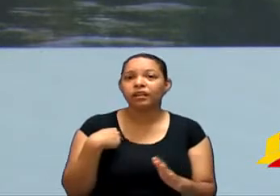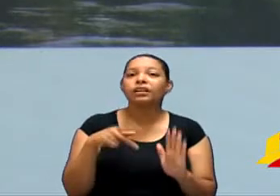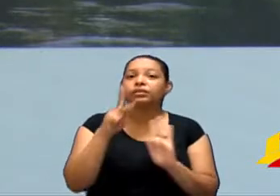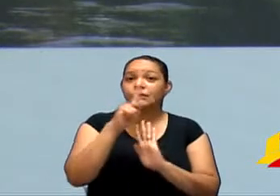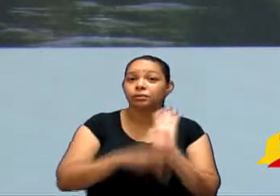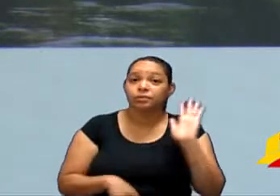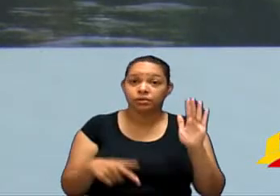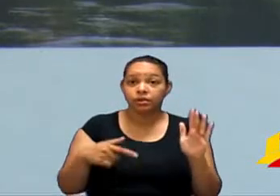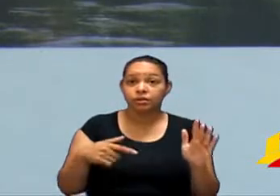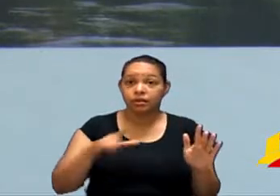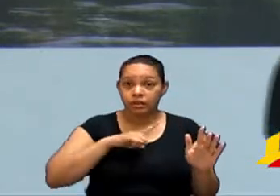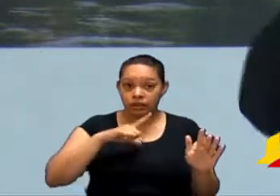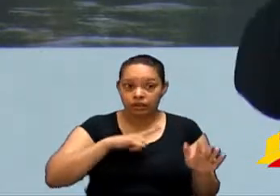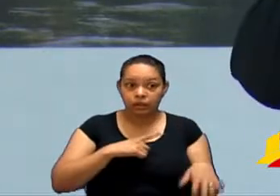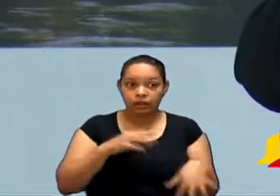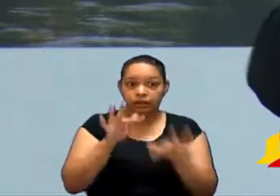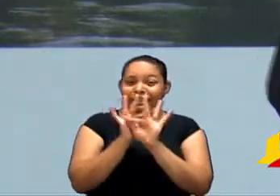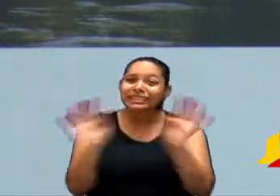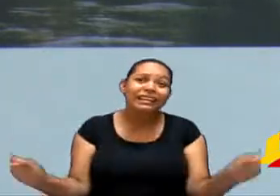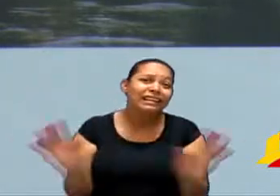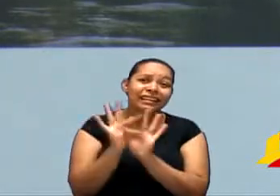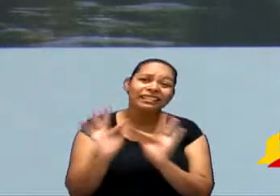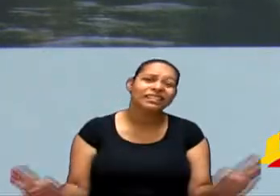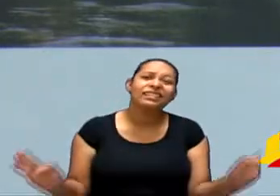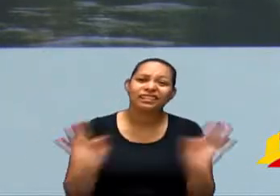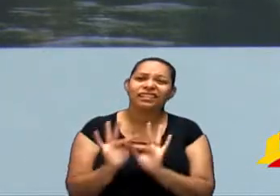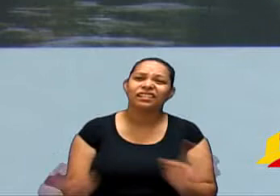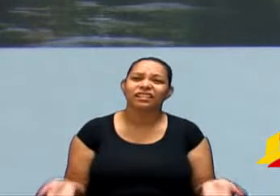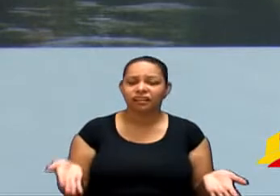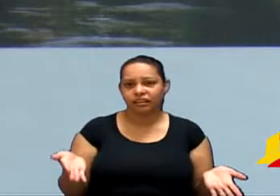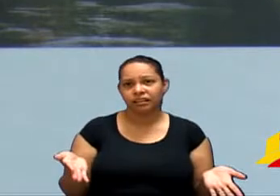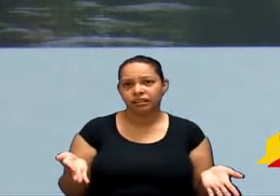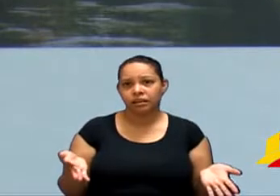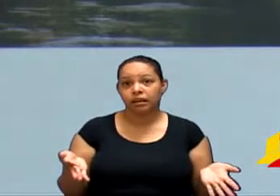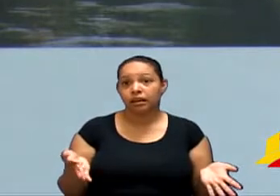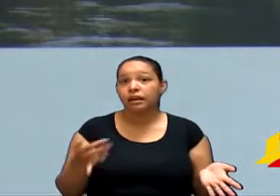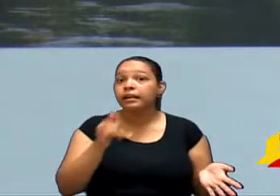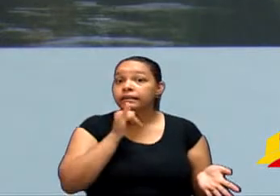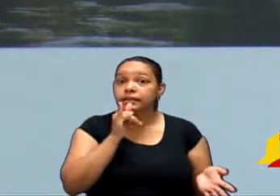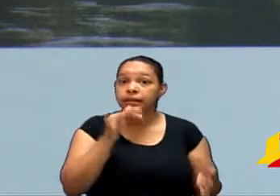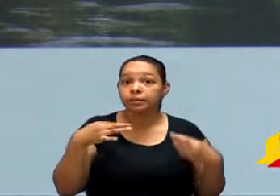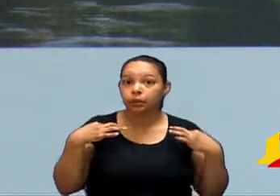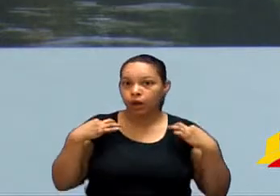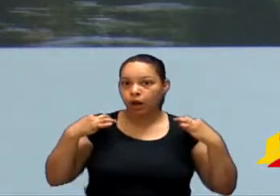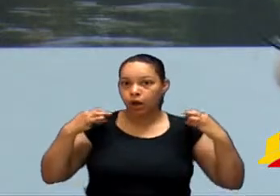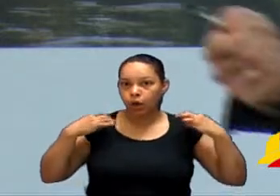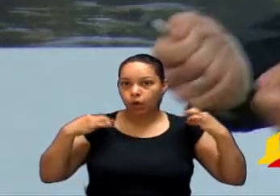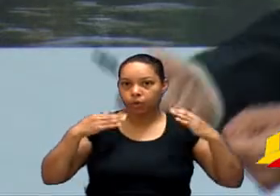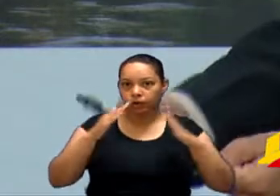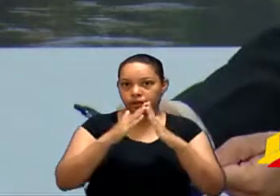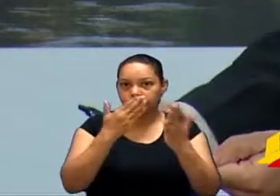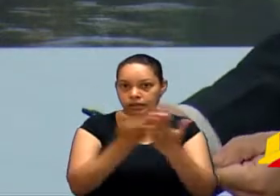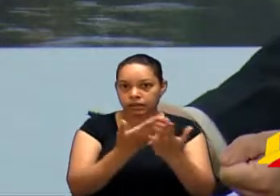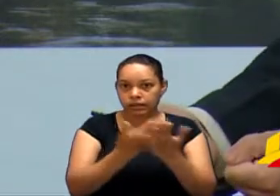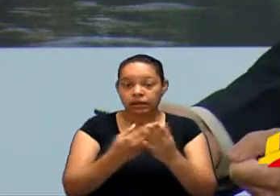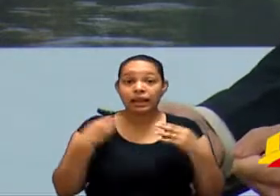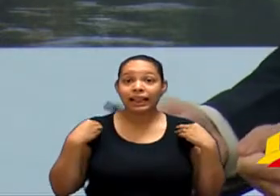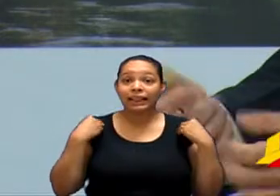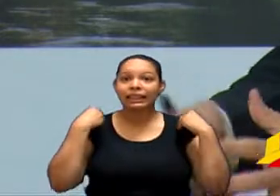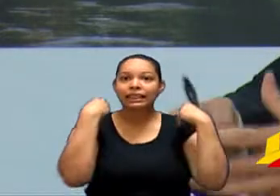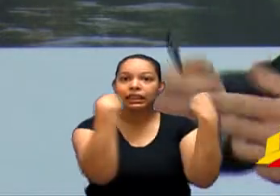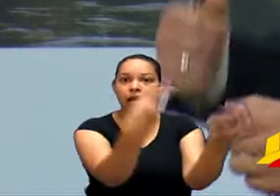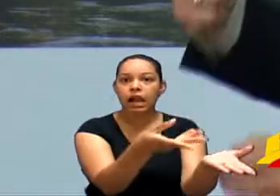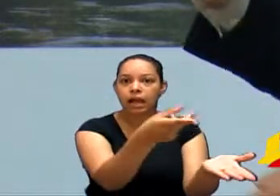tão simples que é a pessoa pegar o uniforme que já usou esse ano que não vai usar o ano que vem entrega pra diretora